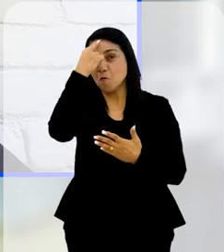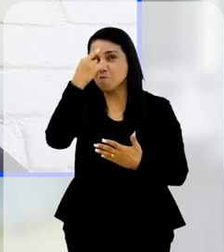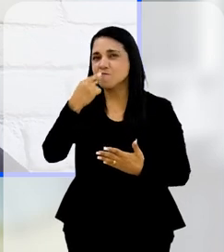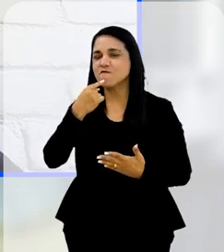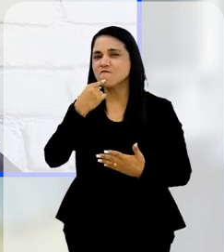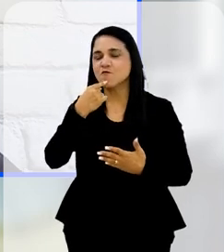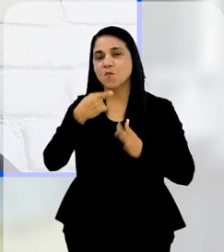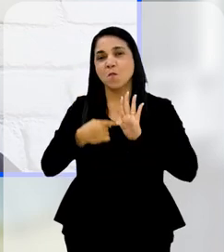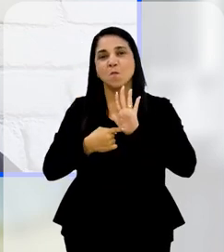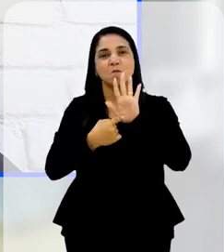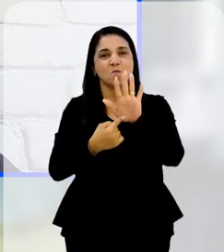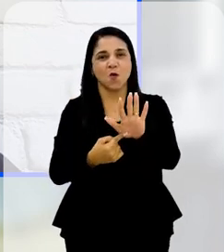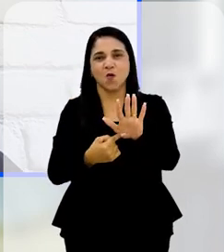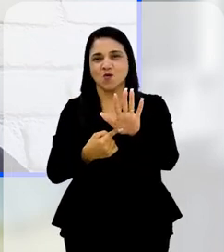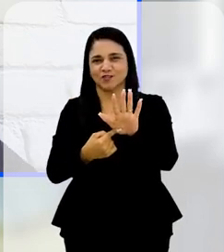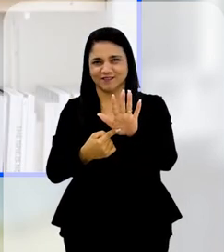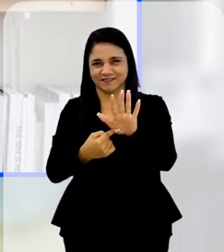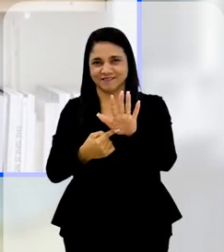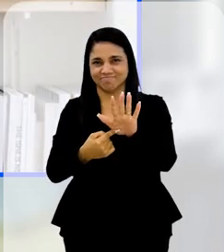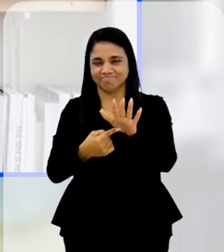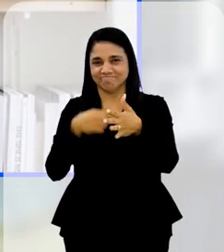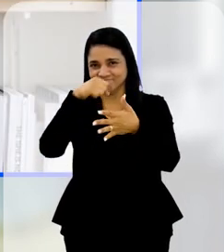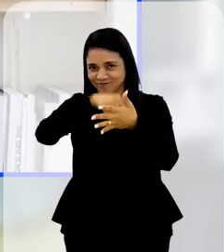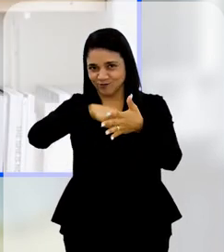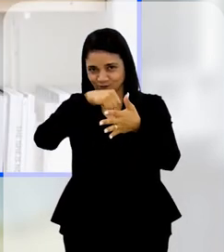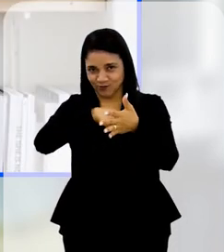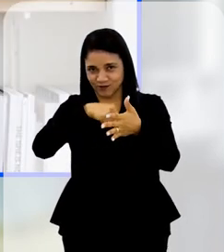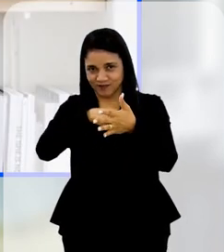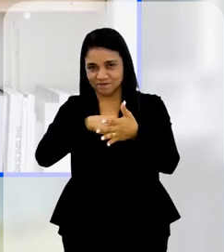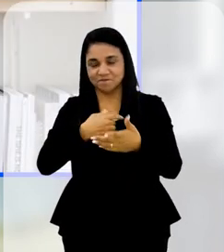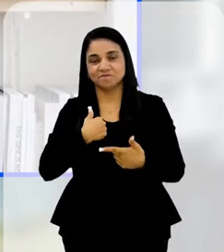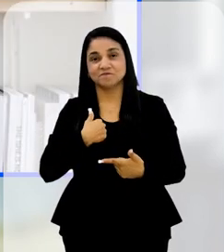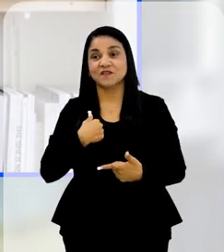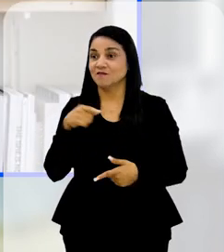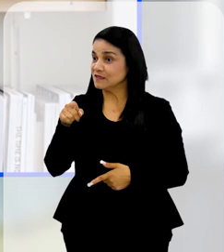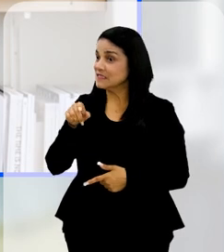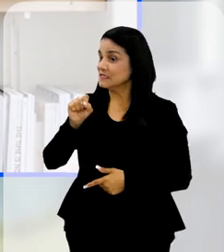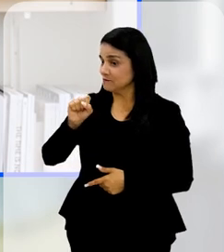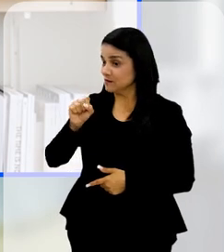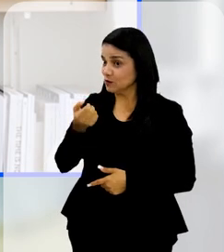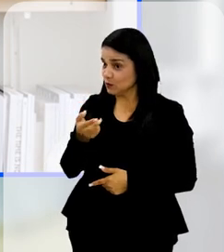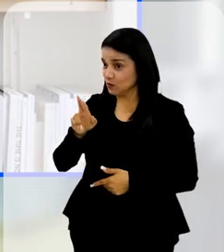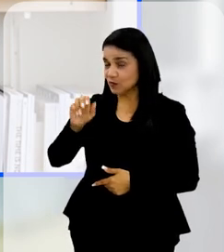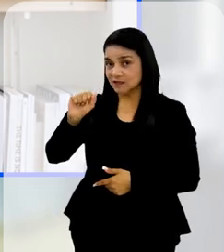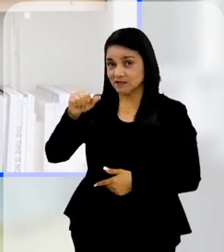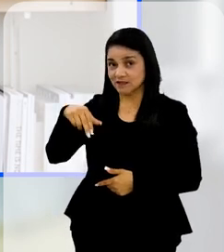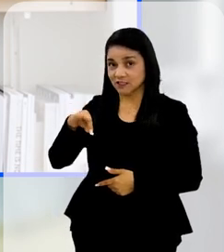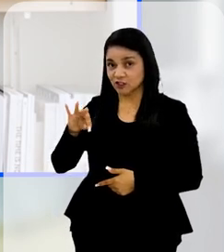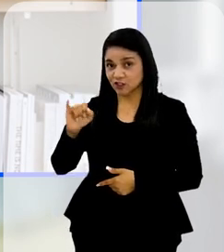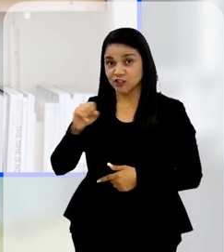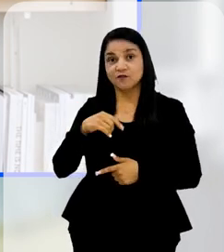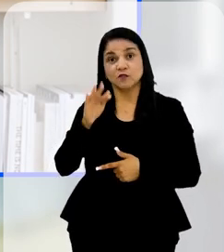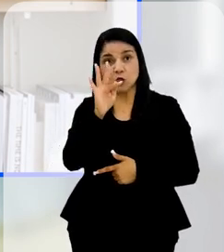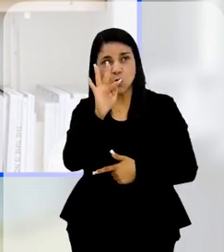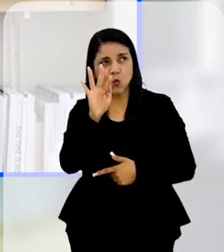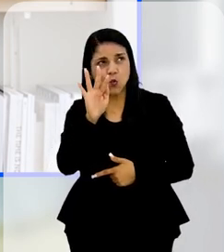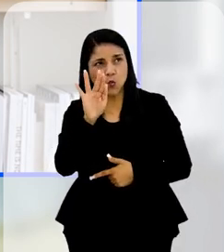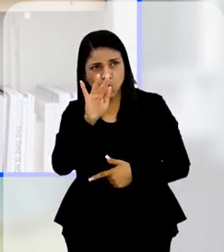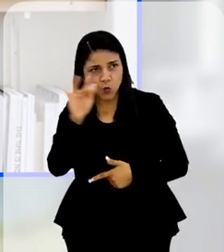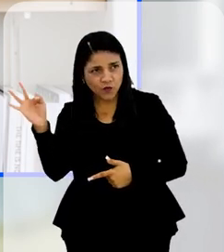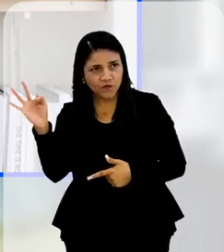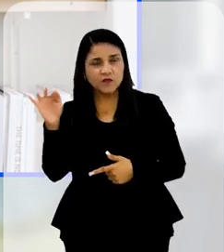nessa luta. Doutor Santino, o senhor também atuou na UFF e INAMPS e foi diretor do INCA, né? Quer dizer, três